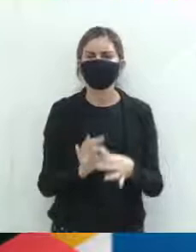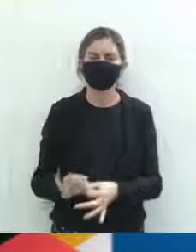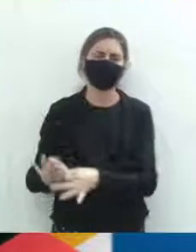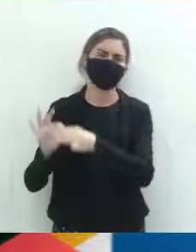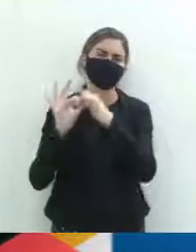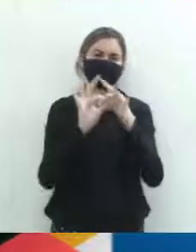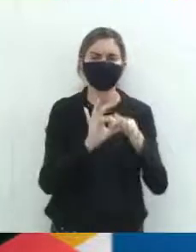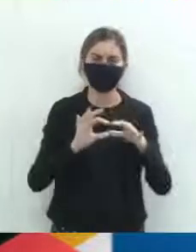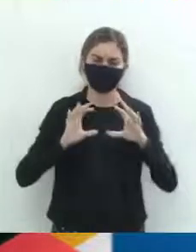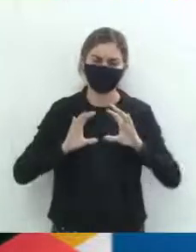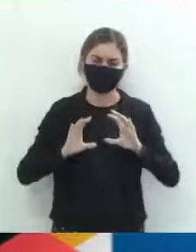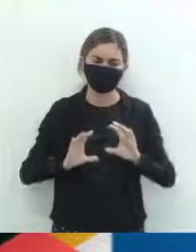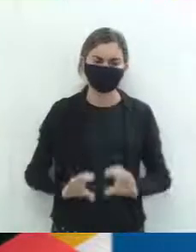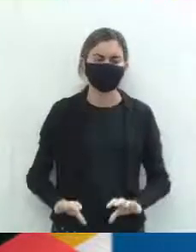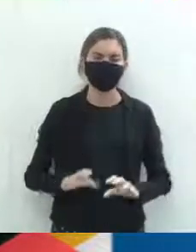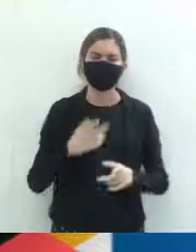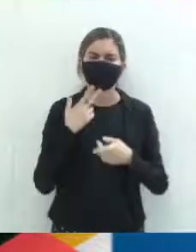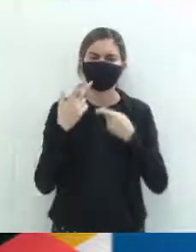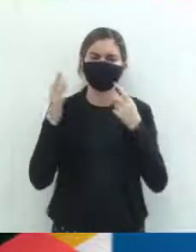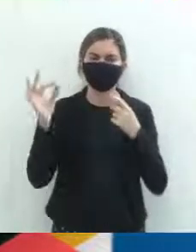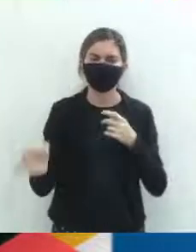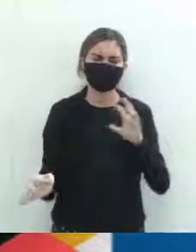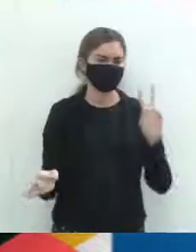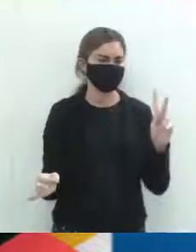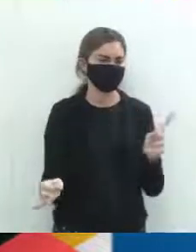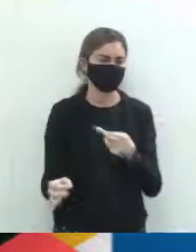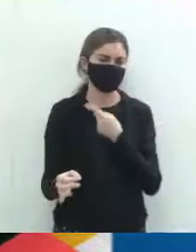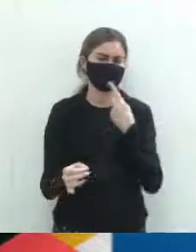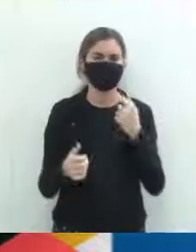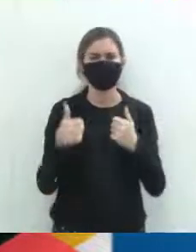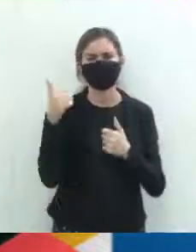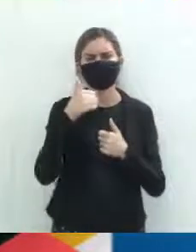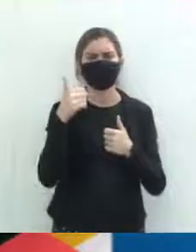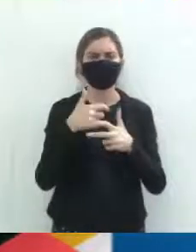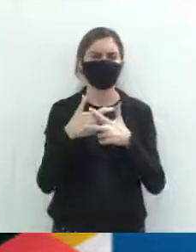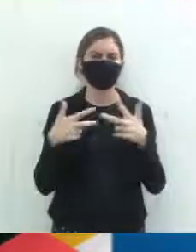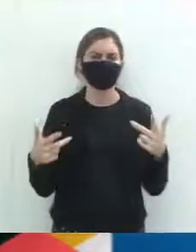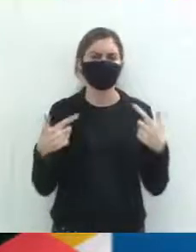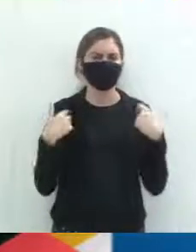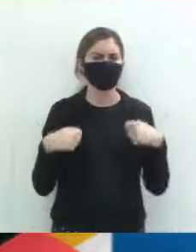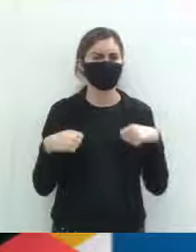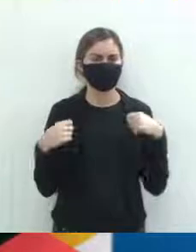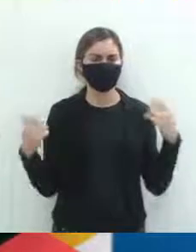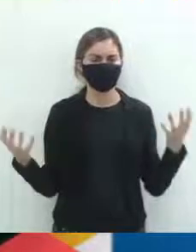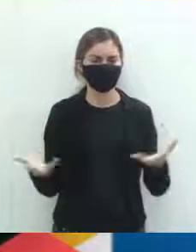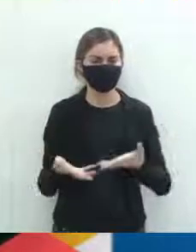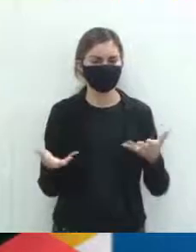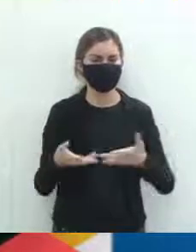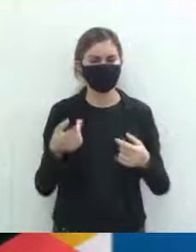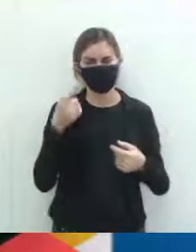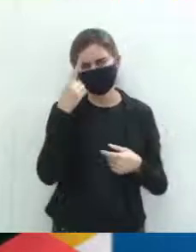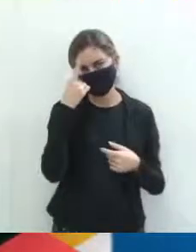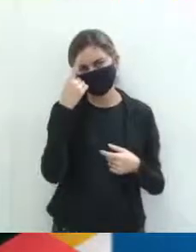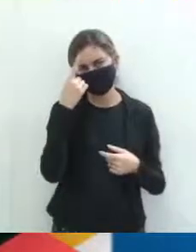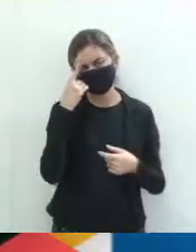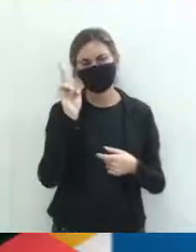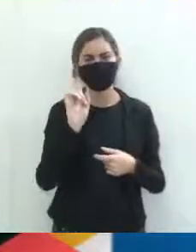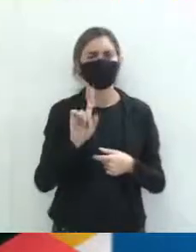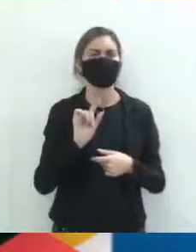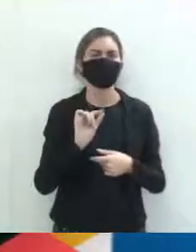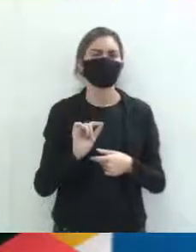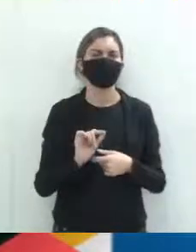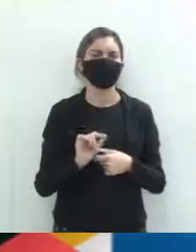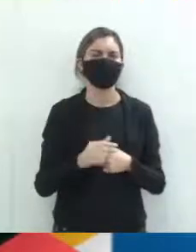universal, é um comportamento que vai nos dizer o que é certo e errado. A primeira coisa que a gente precisa agora pensar é o seguinte: